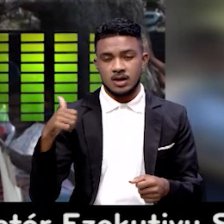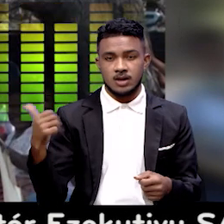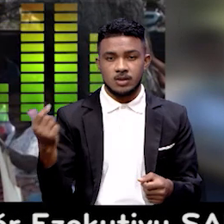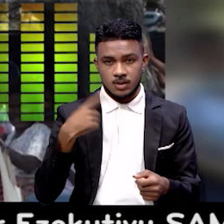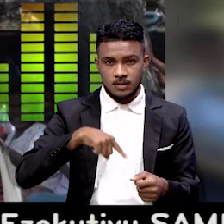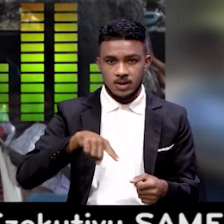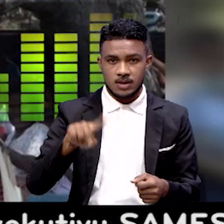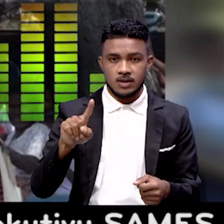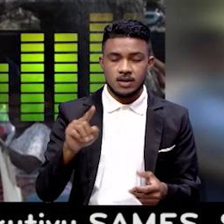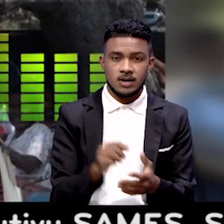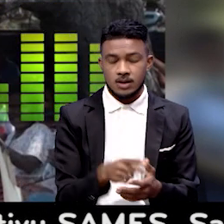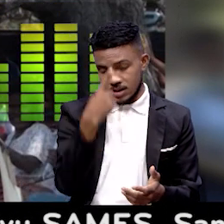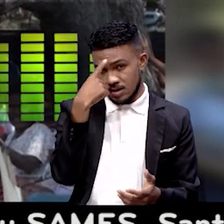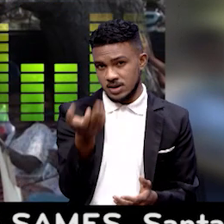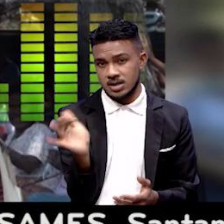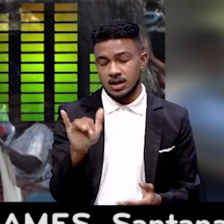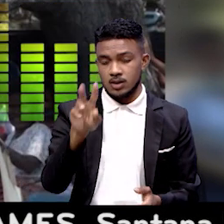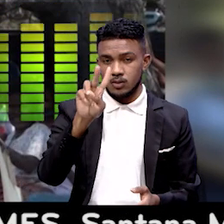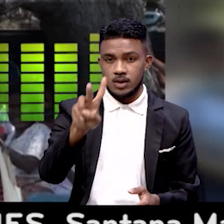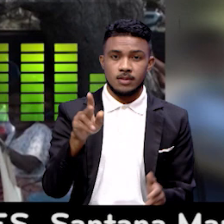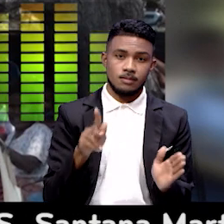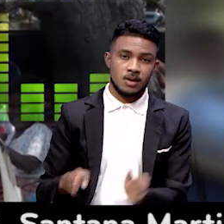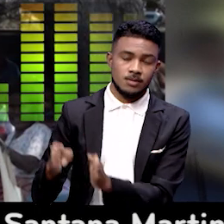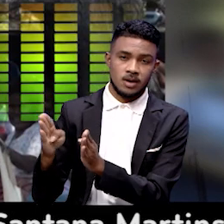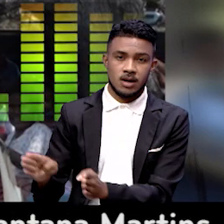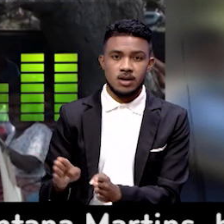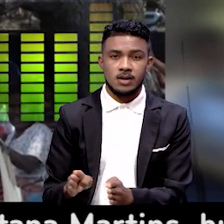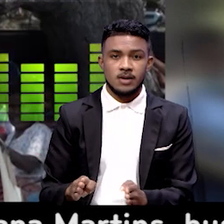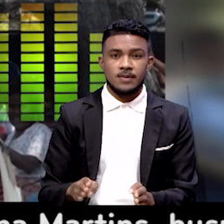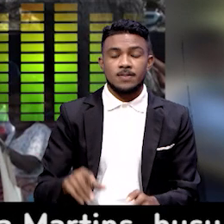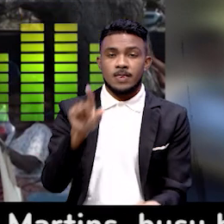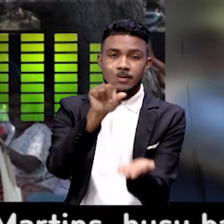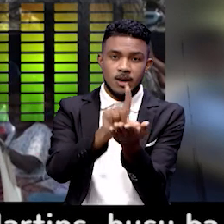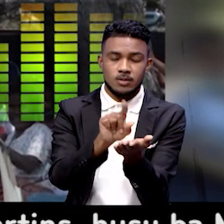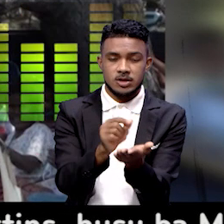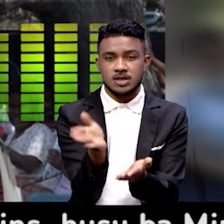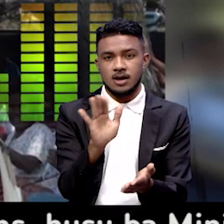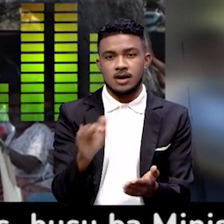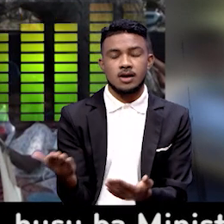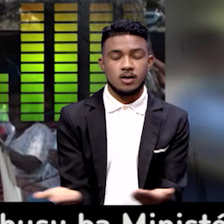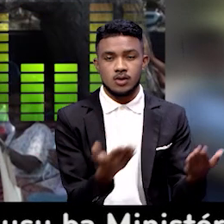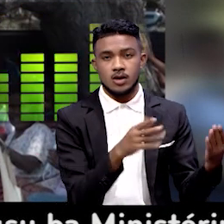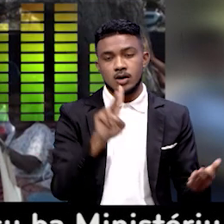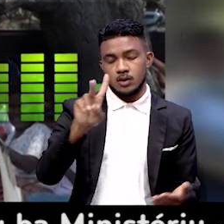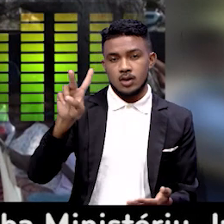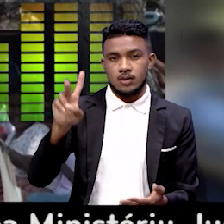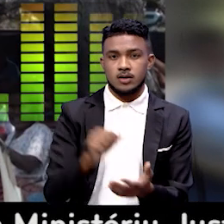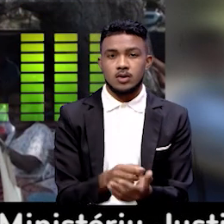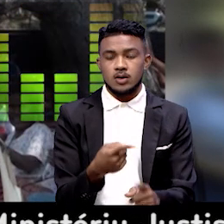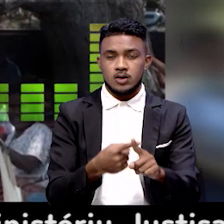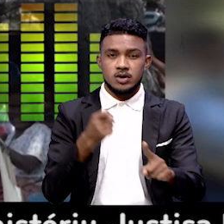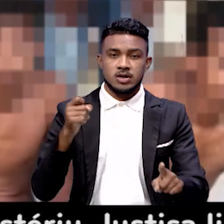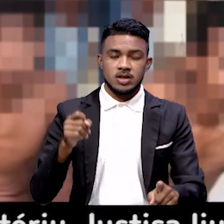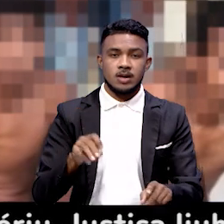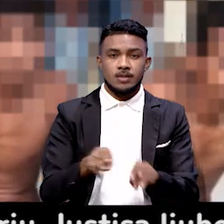atu sa sabu samba sirna iruane preparado tamba manu mo sirur kiran bus kiran nairuan nairuan sirna hosi malian hotu malian